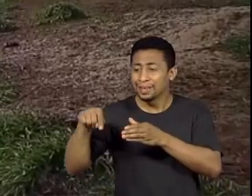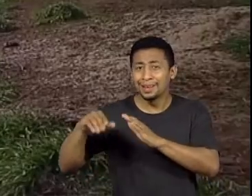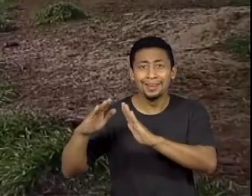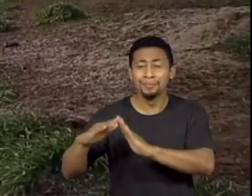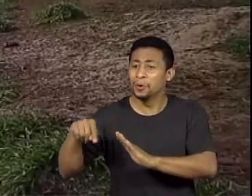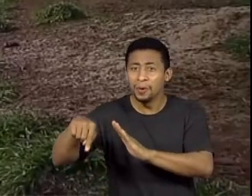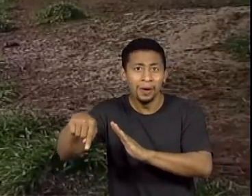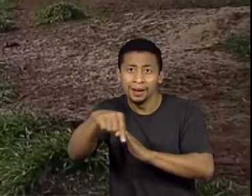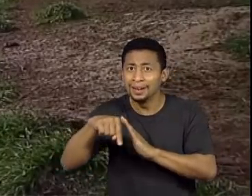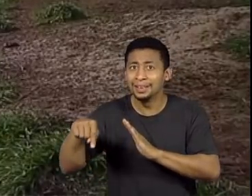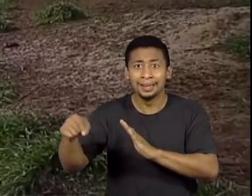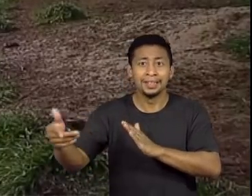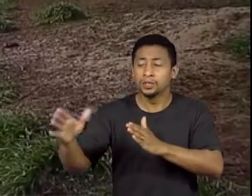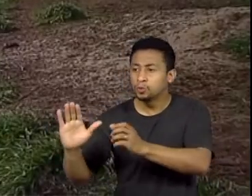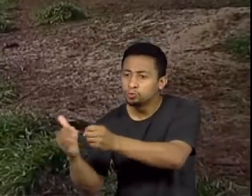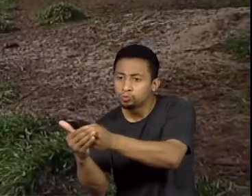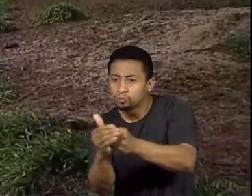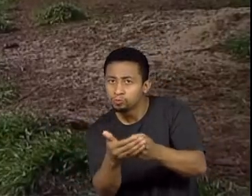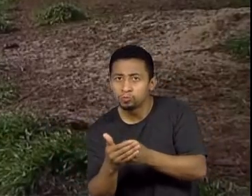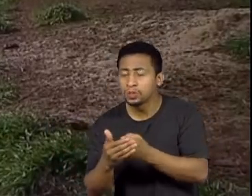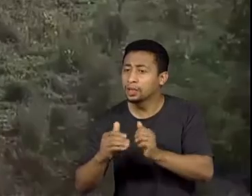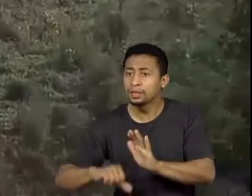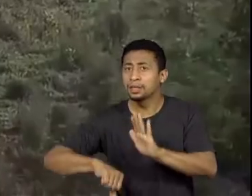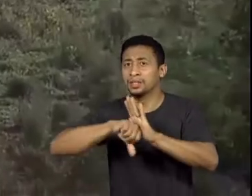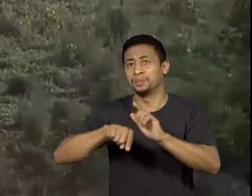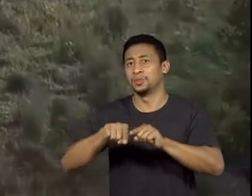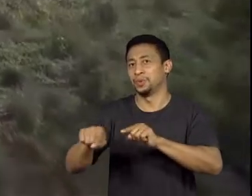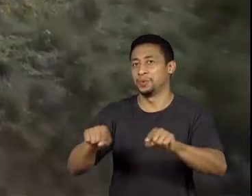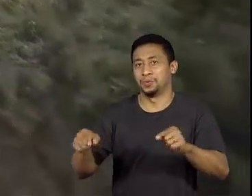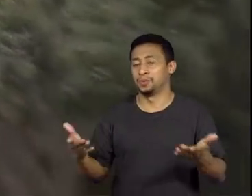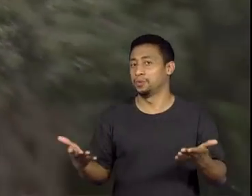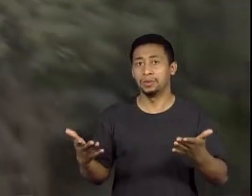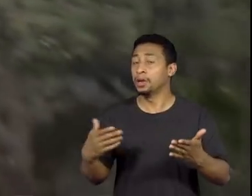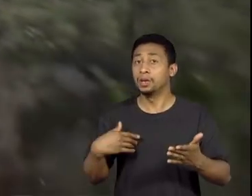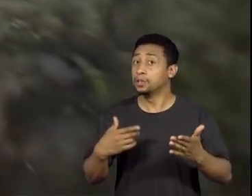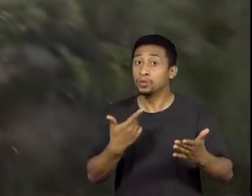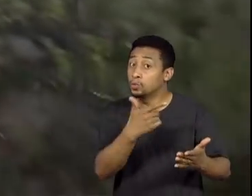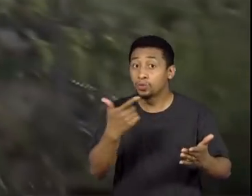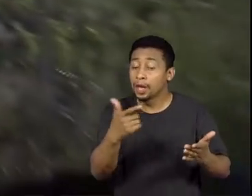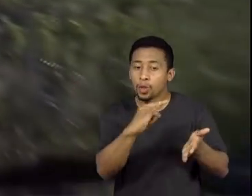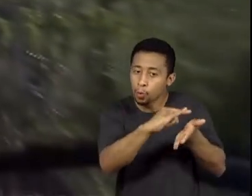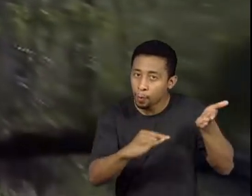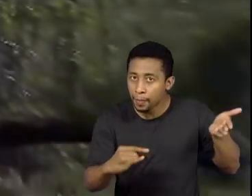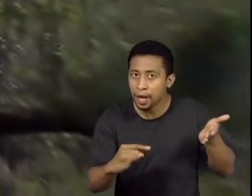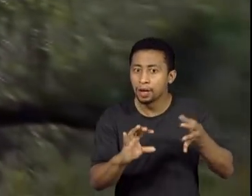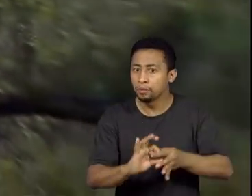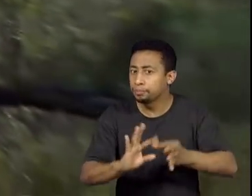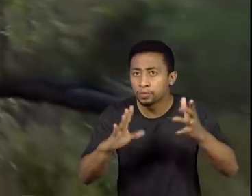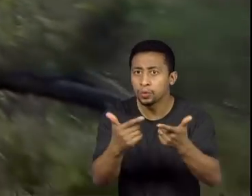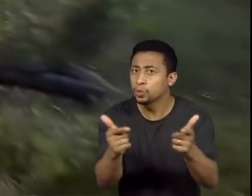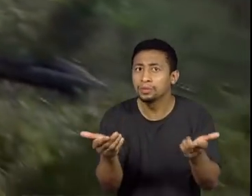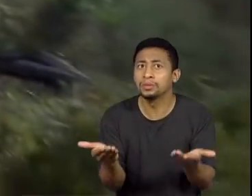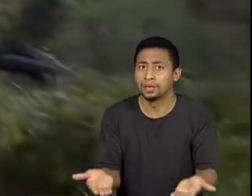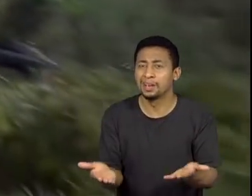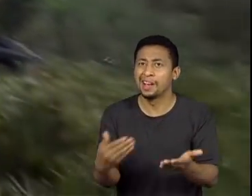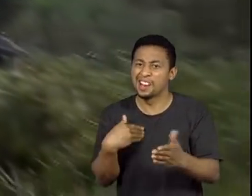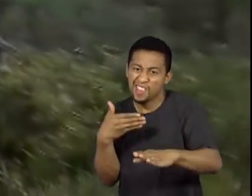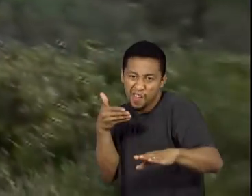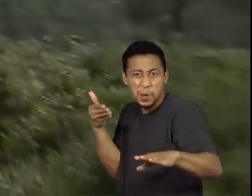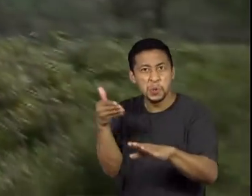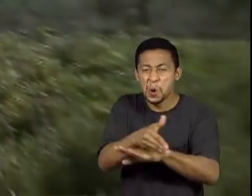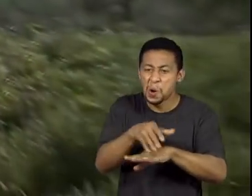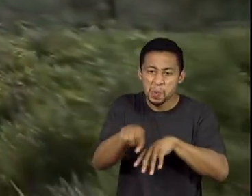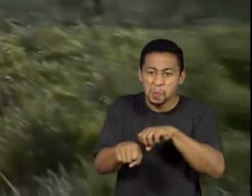eles estão irregulares lá porque eles não têm o perfil, eles estão criando gado dentro da Resex.